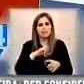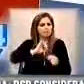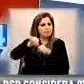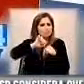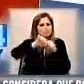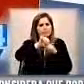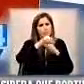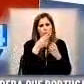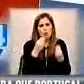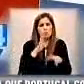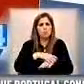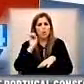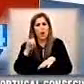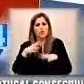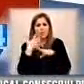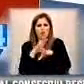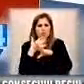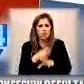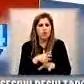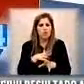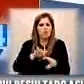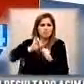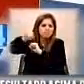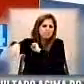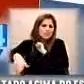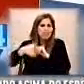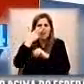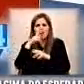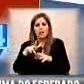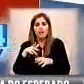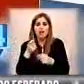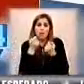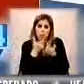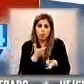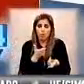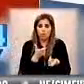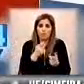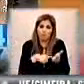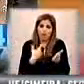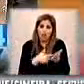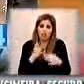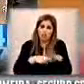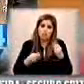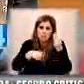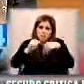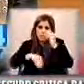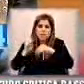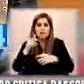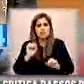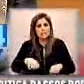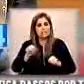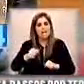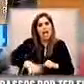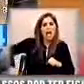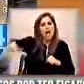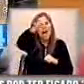pelos incêndios e pela erosão à volta dos rios, acaba por ser uma pequena gota num imenso oceano. Sem dúvida, sem dúvida. A área metropolitana do Porto